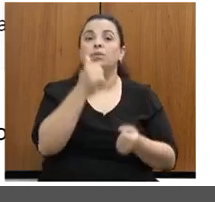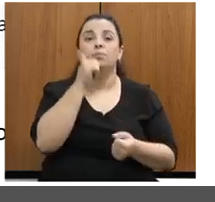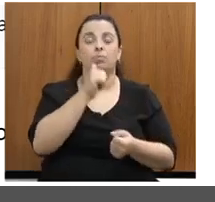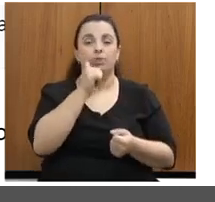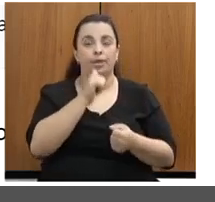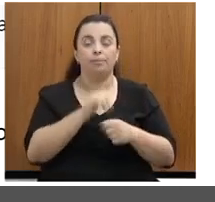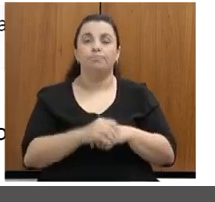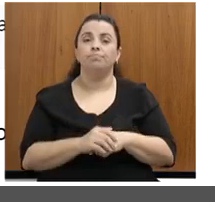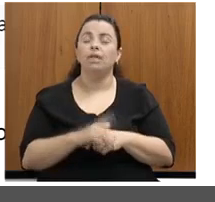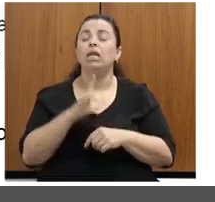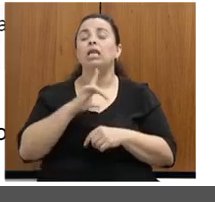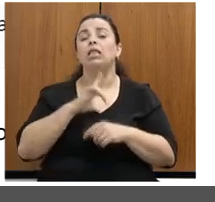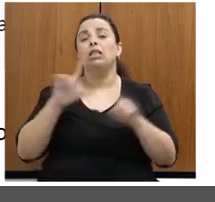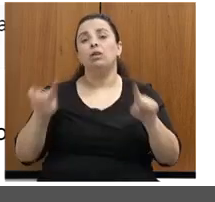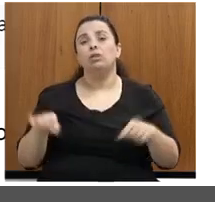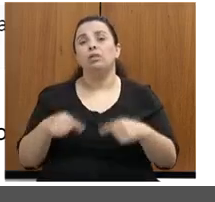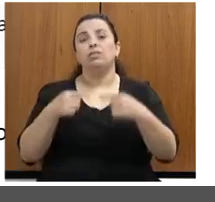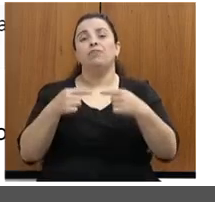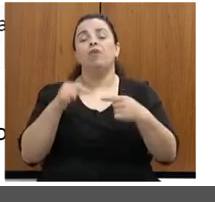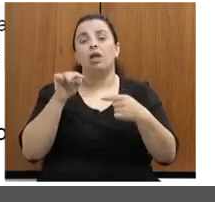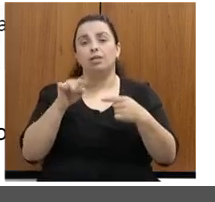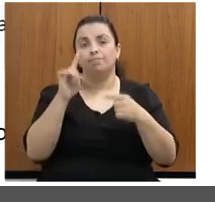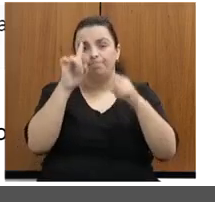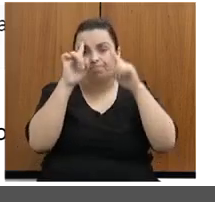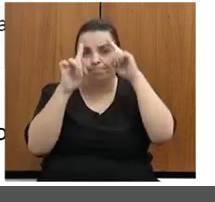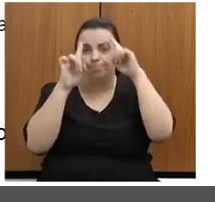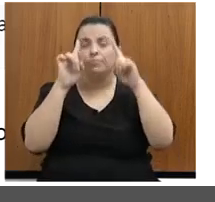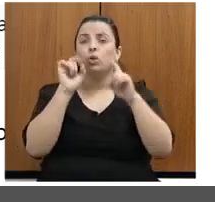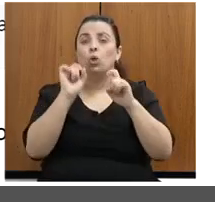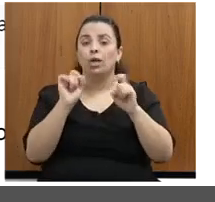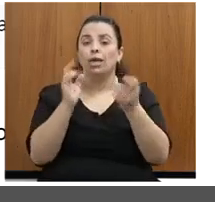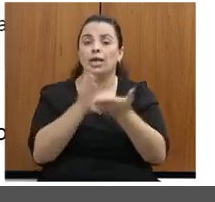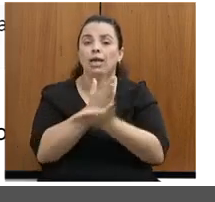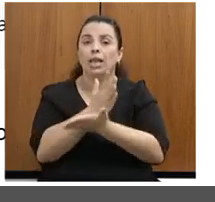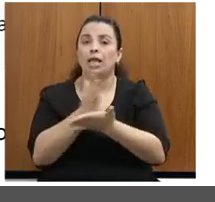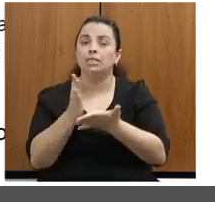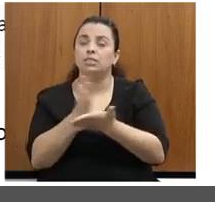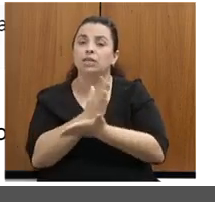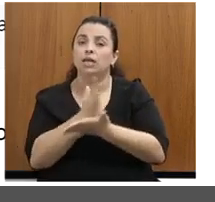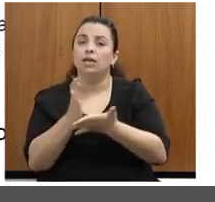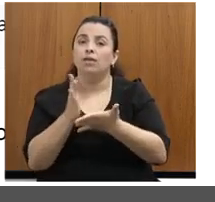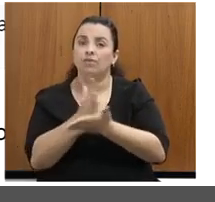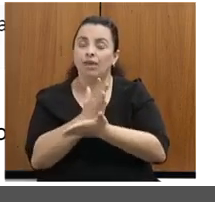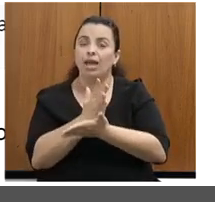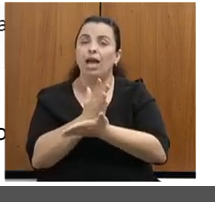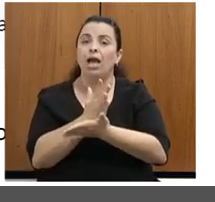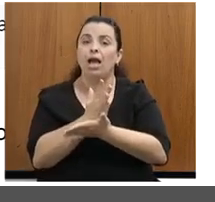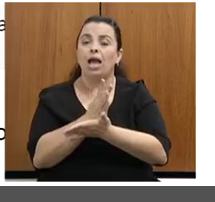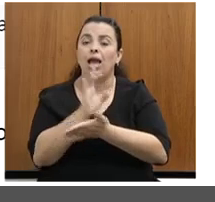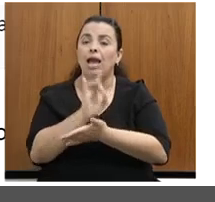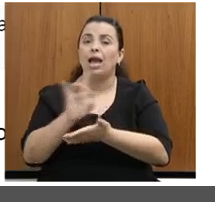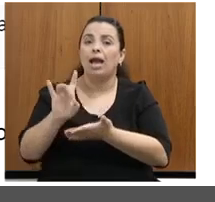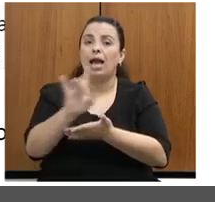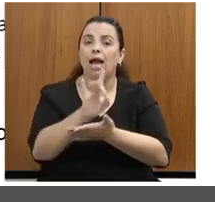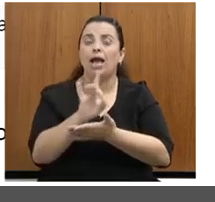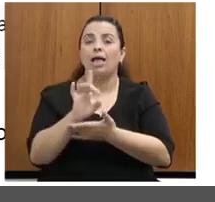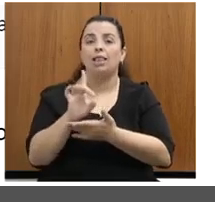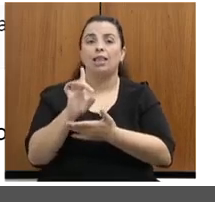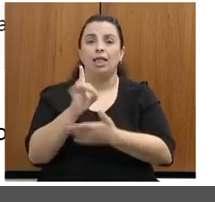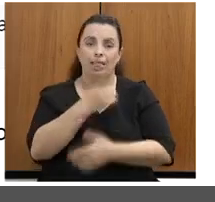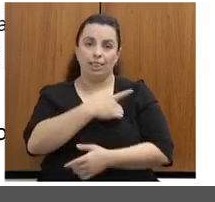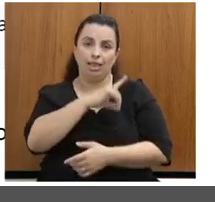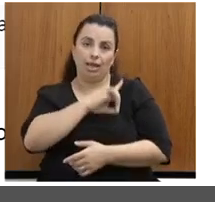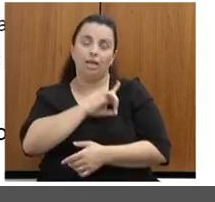desafio esta iniciativa que a classificar as deams em todo